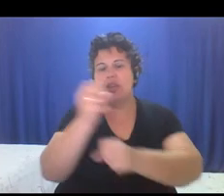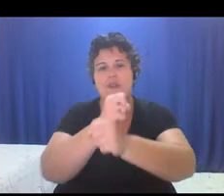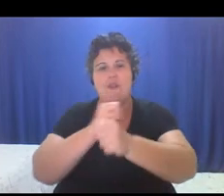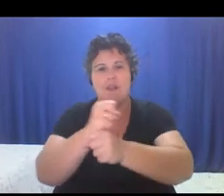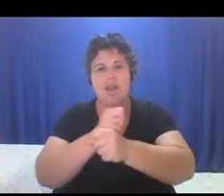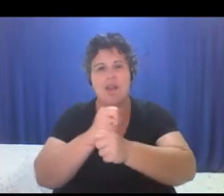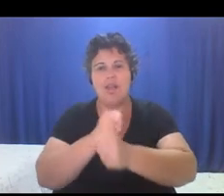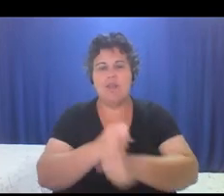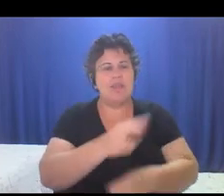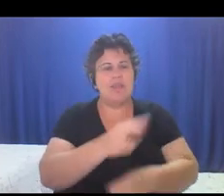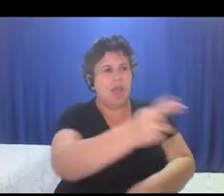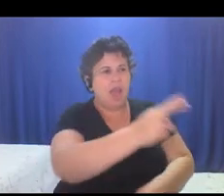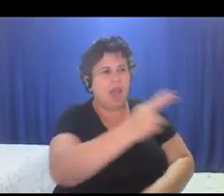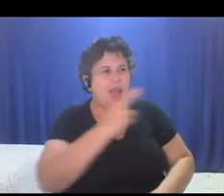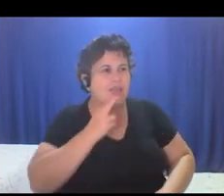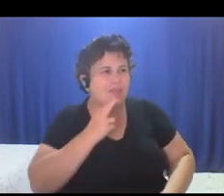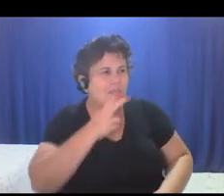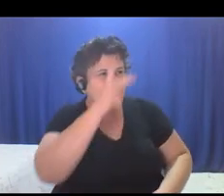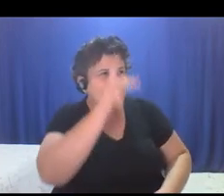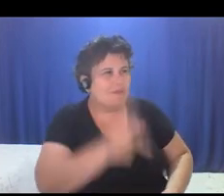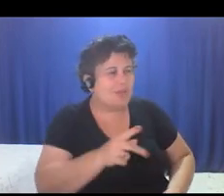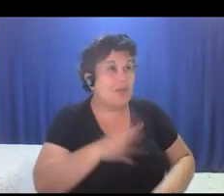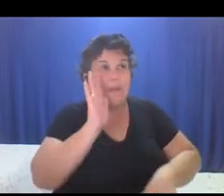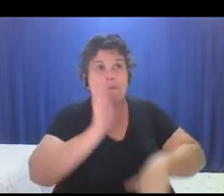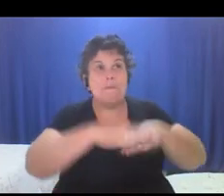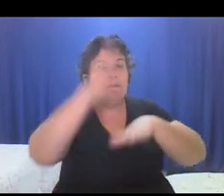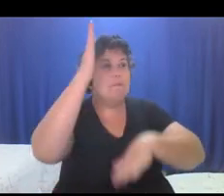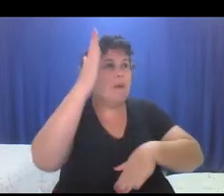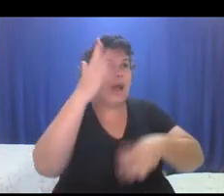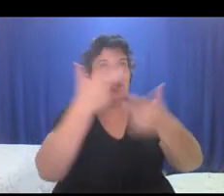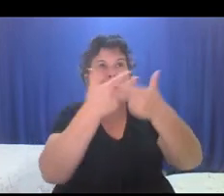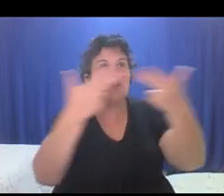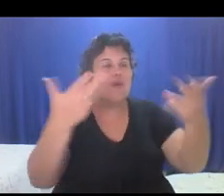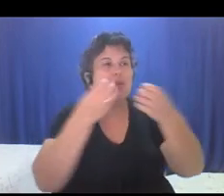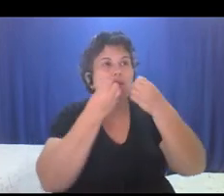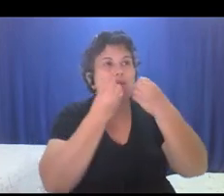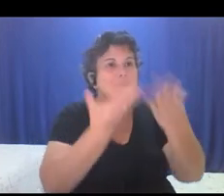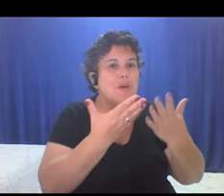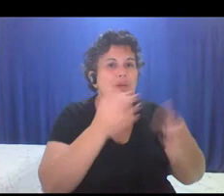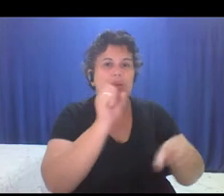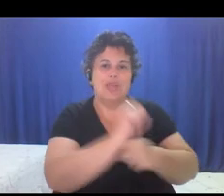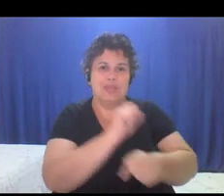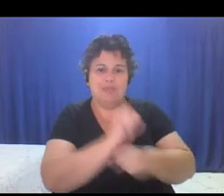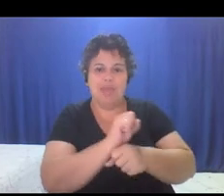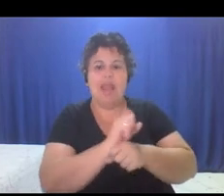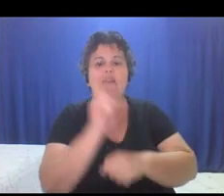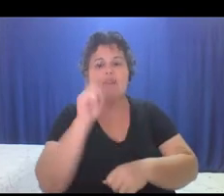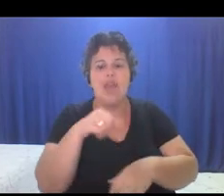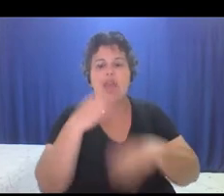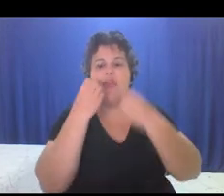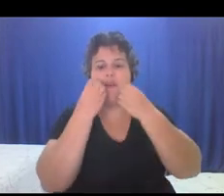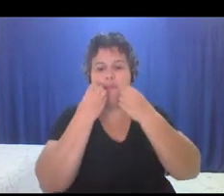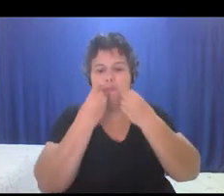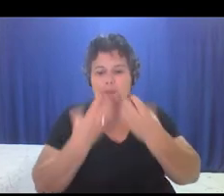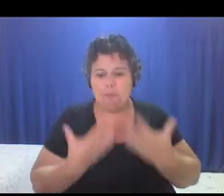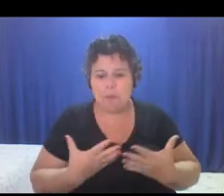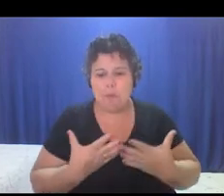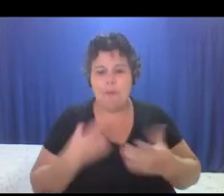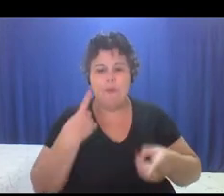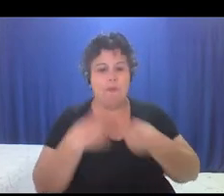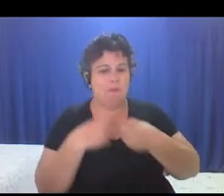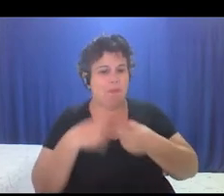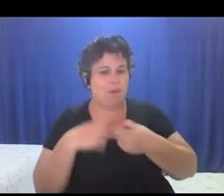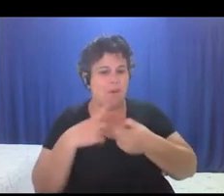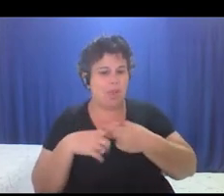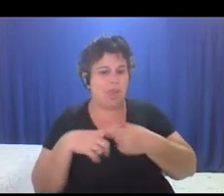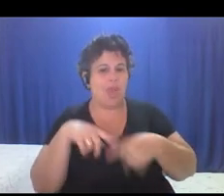vem falar para mim que está sendo muito mais do que ela esperava, é uma gratidão imensa, né, Mari? Porque, assim, eu pude mostrar um pouco